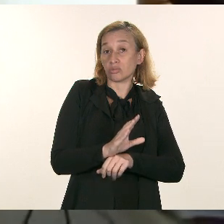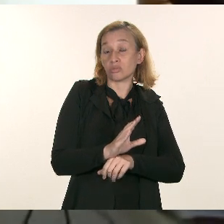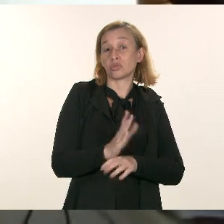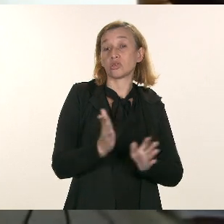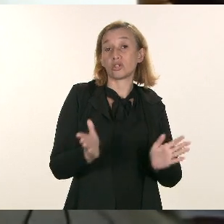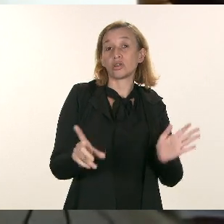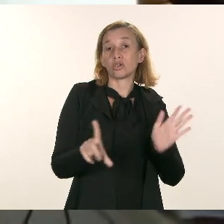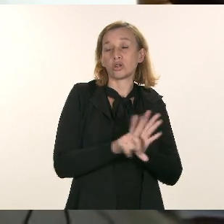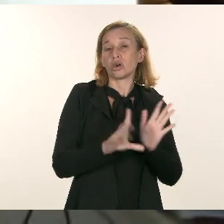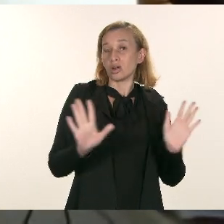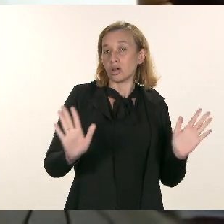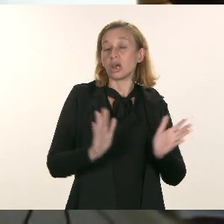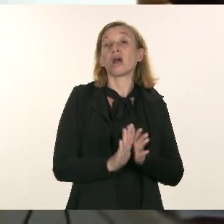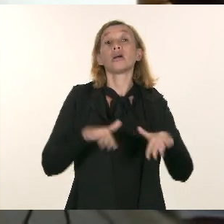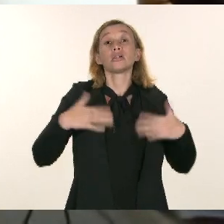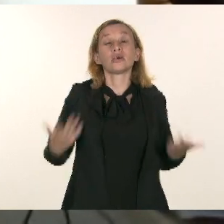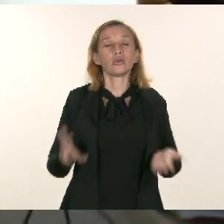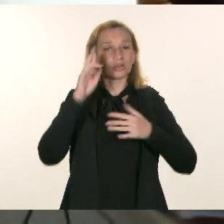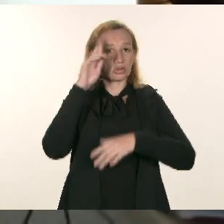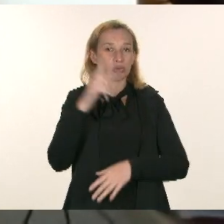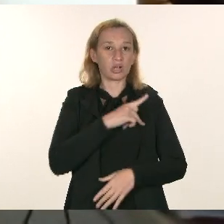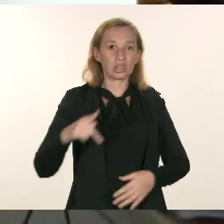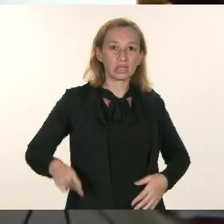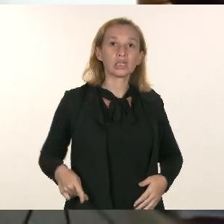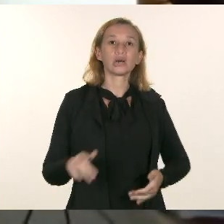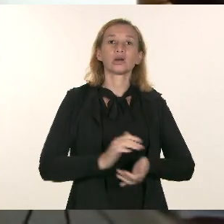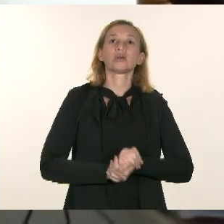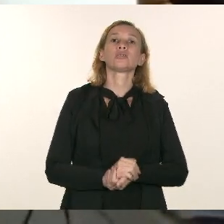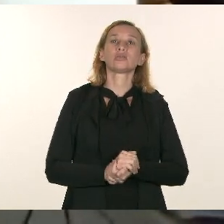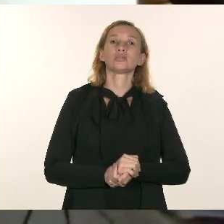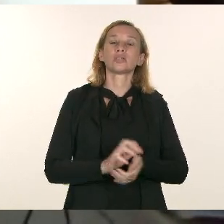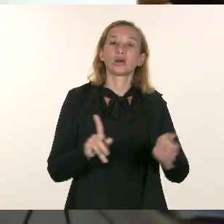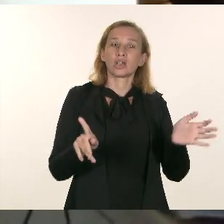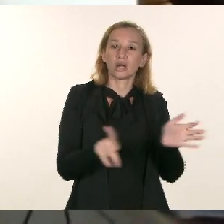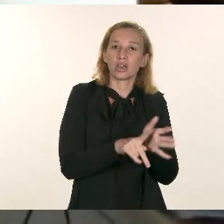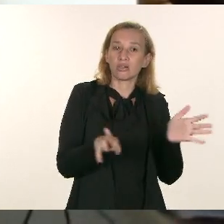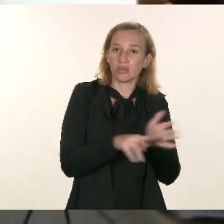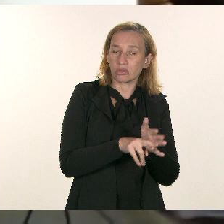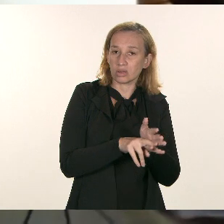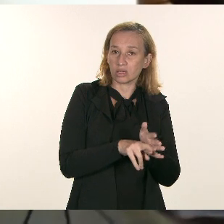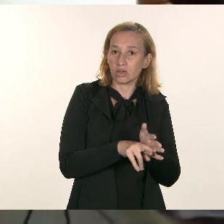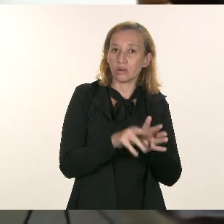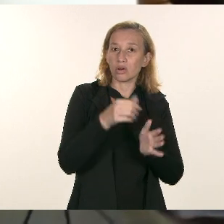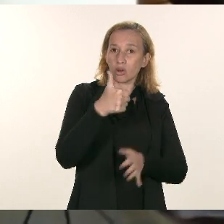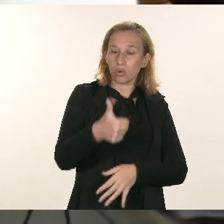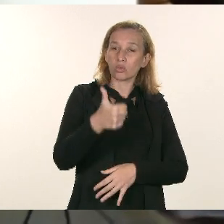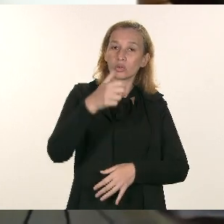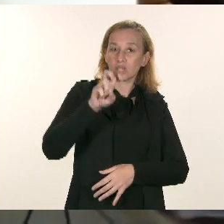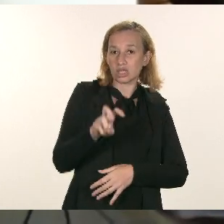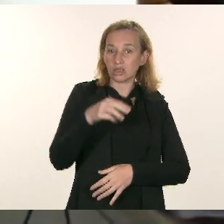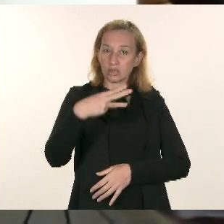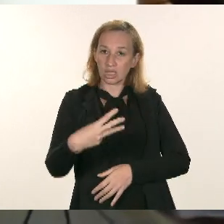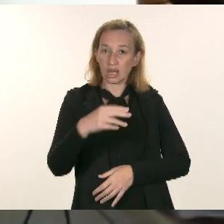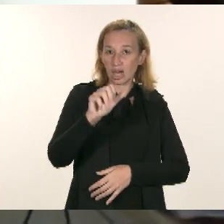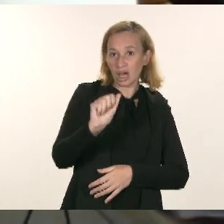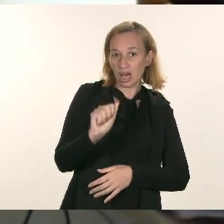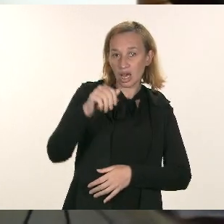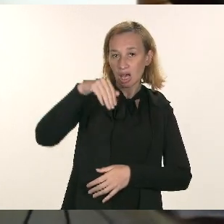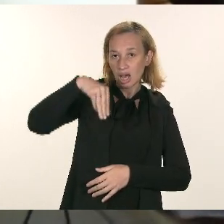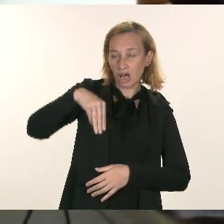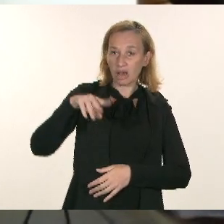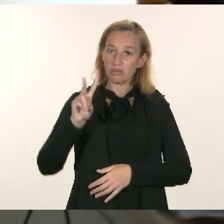Então, senhor presidente, tendo em vista que tem a resolução 53 da Anvisa e o projeto contraria